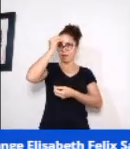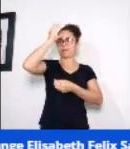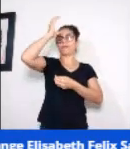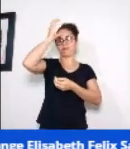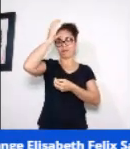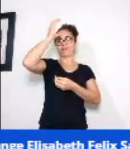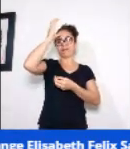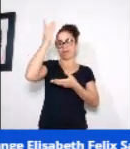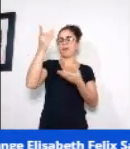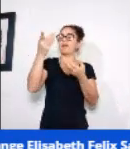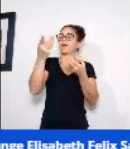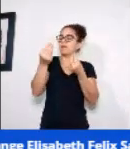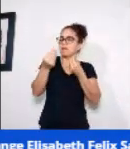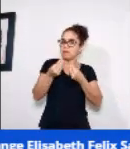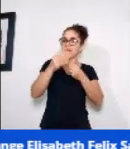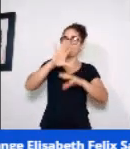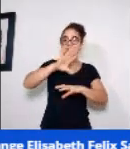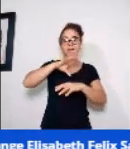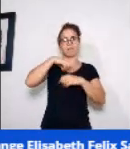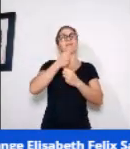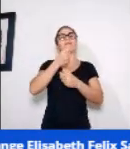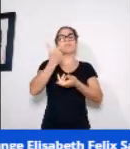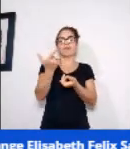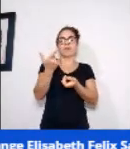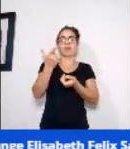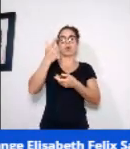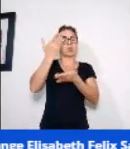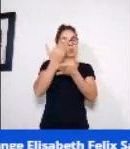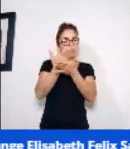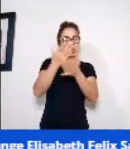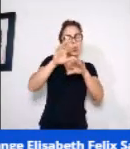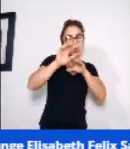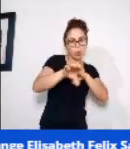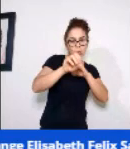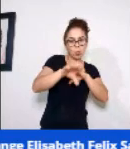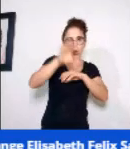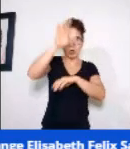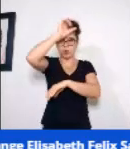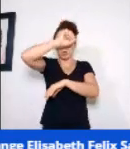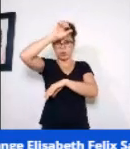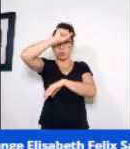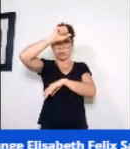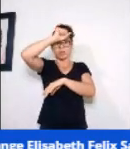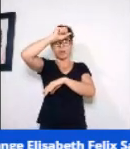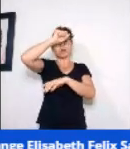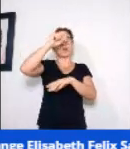nos resultados alcançados pelos estudantes, melhorar a habilidade de aprendizagem desses alunos.